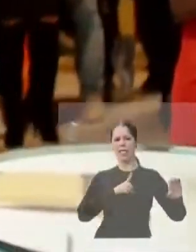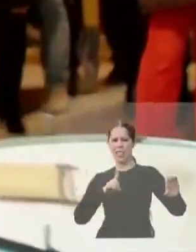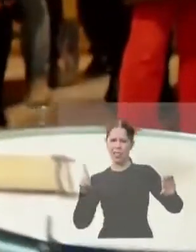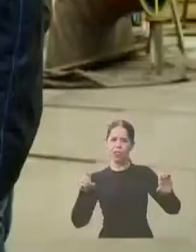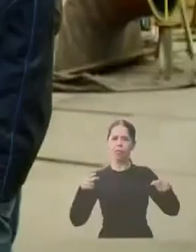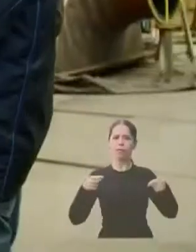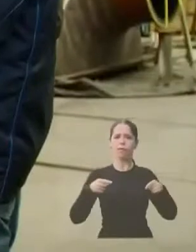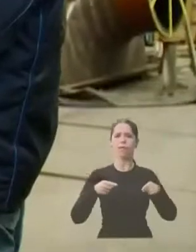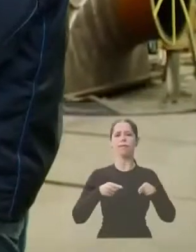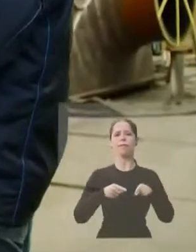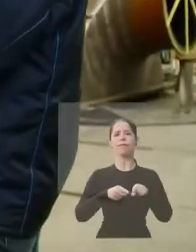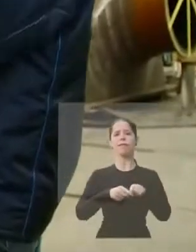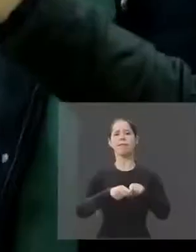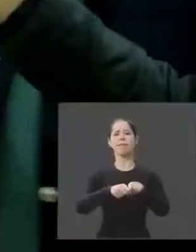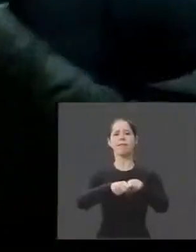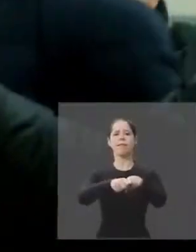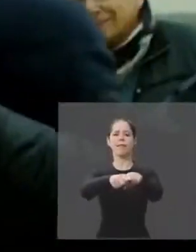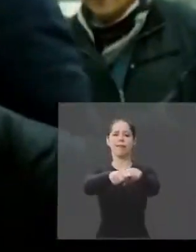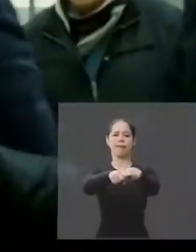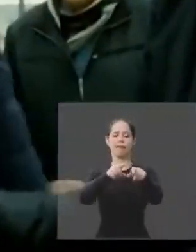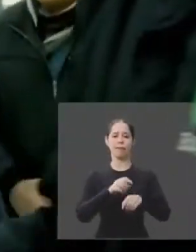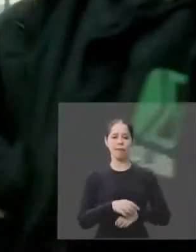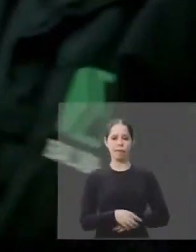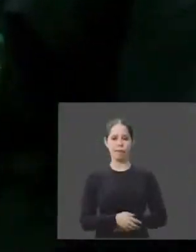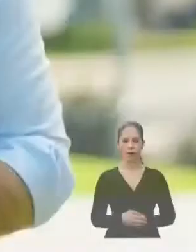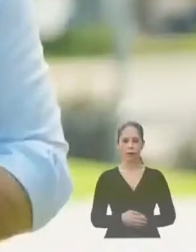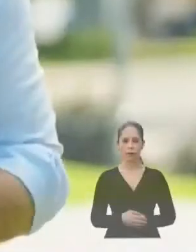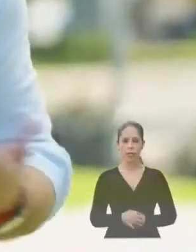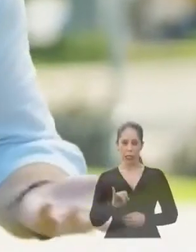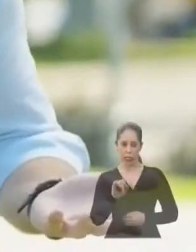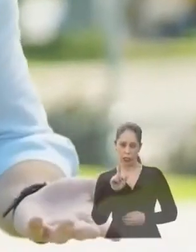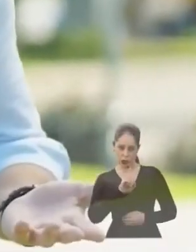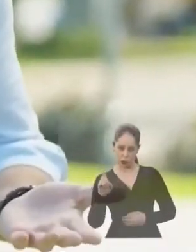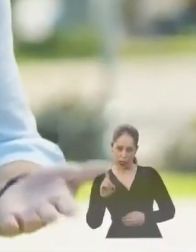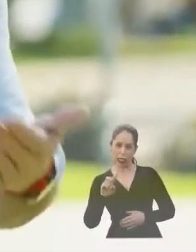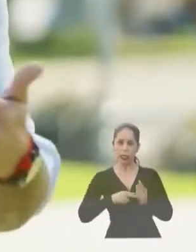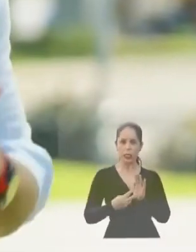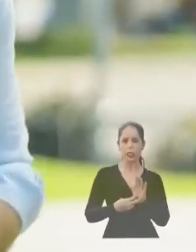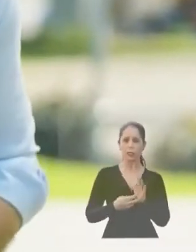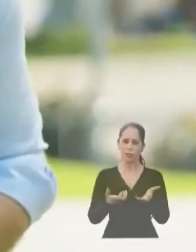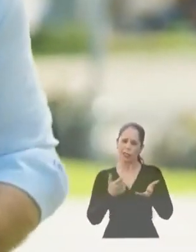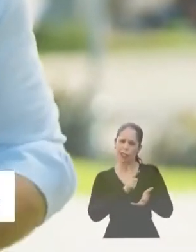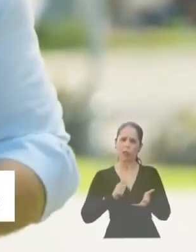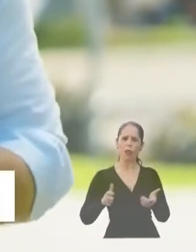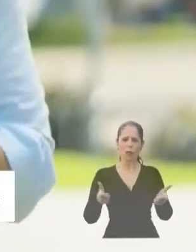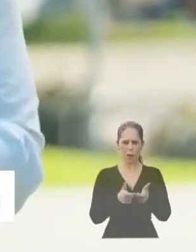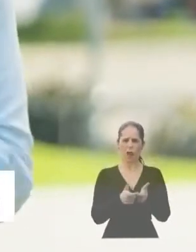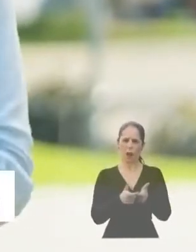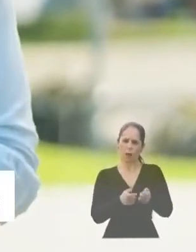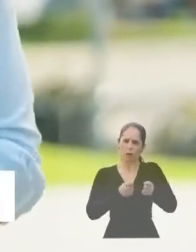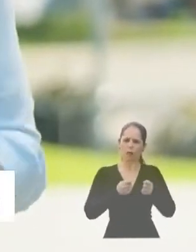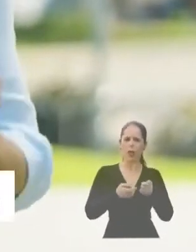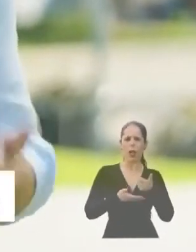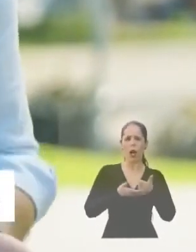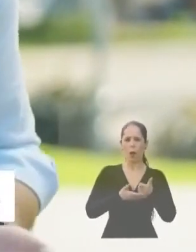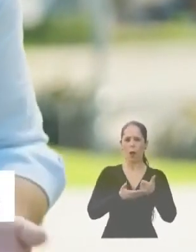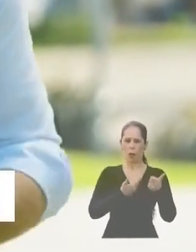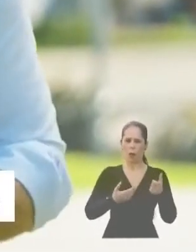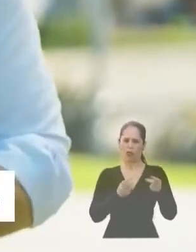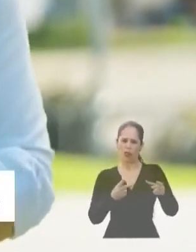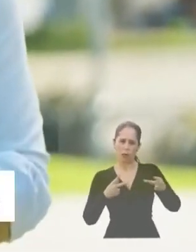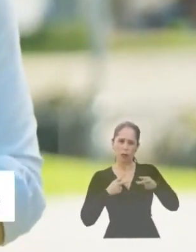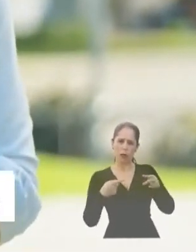esquerda e direita como duas vias para o mesmo destino. Se ser de direita é querer um governo menor, apoiar privatização e